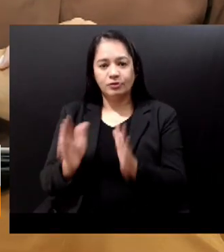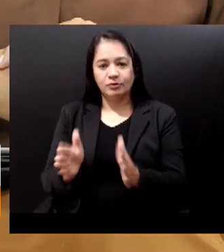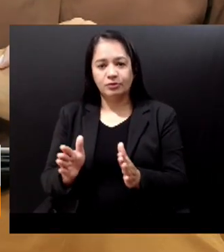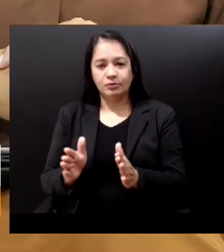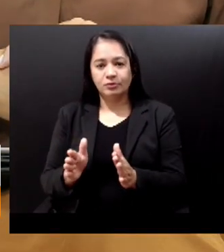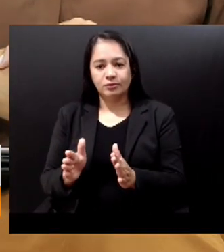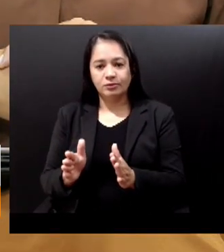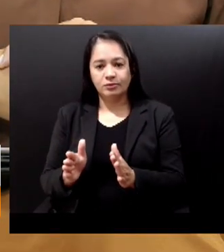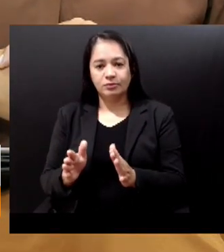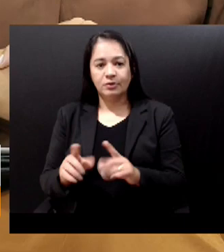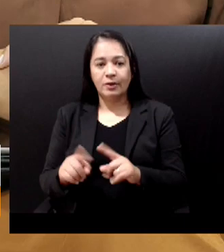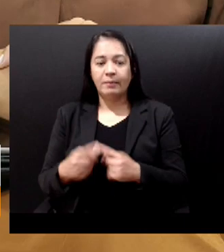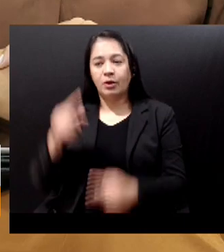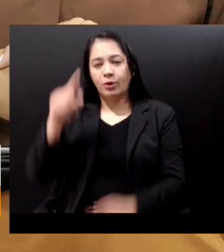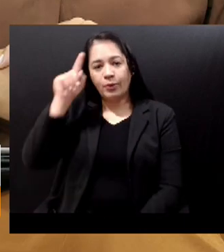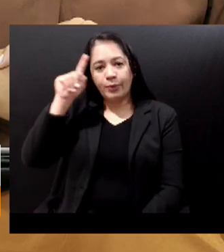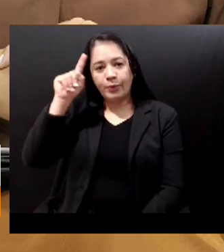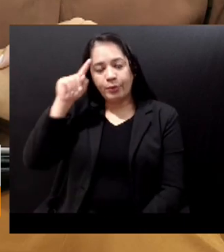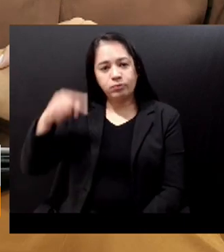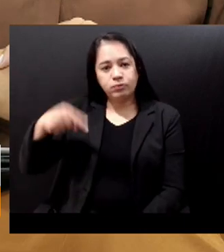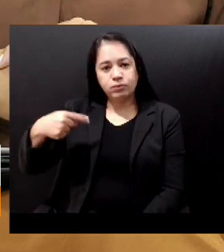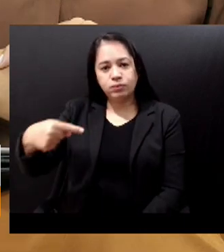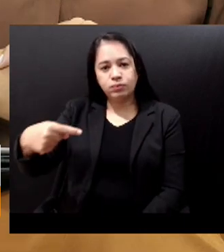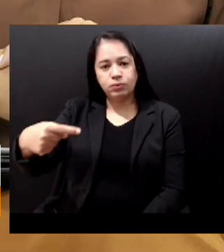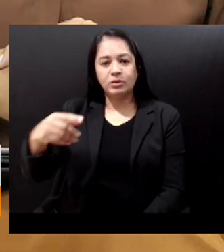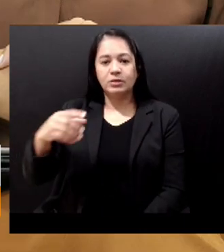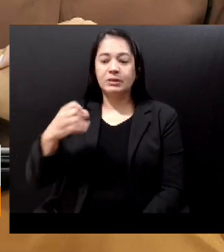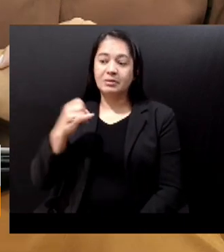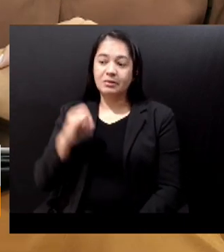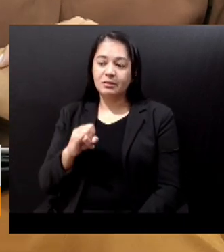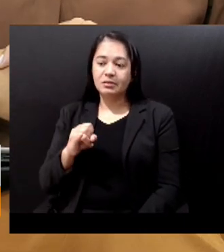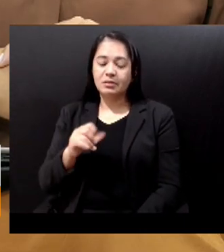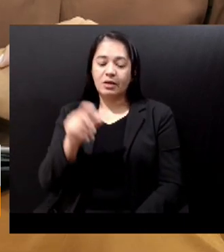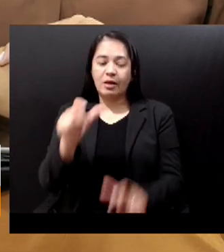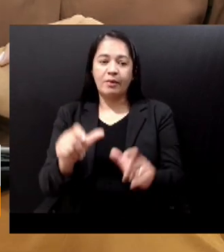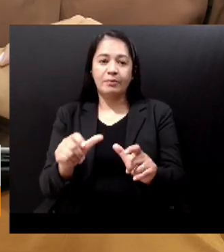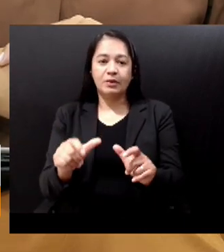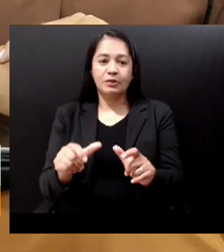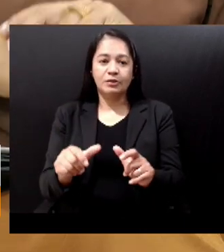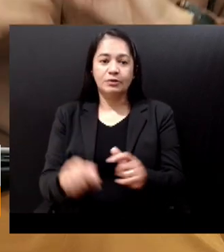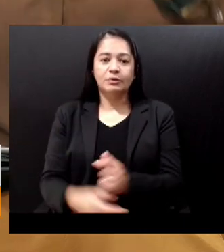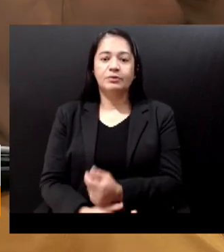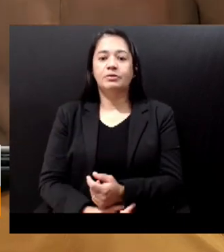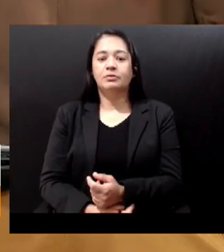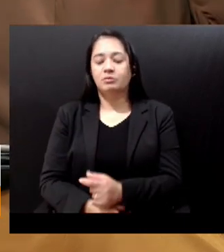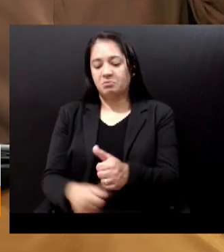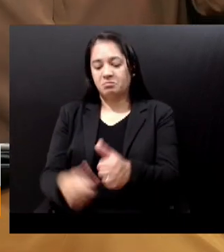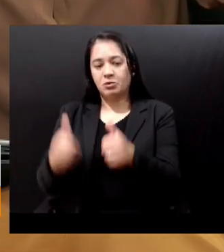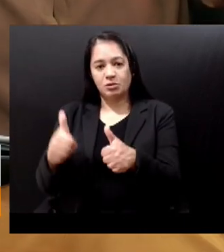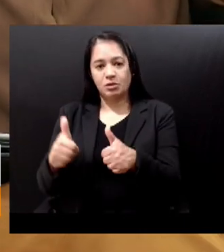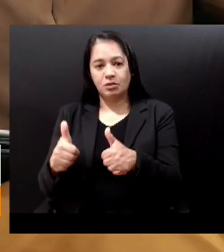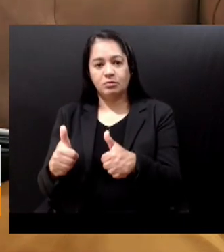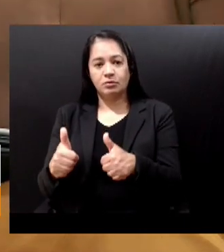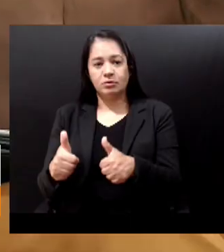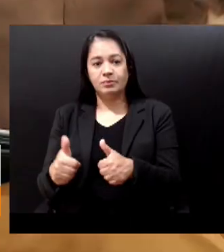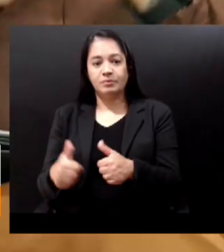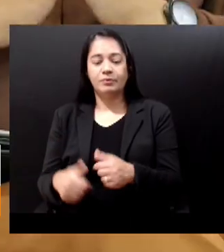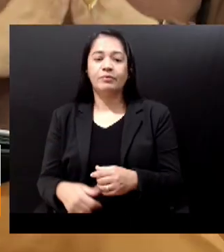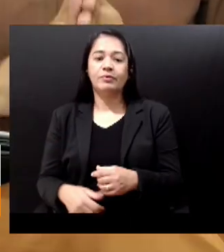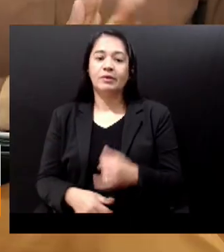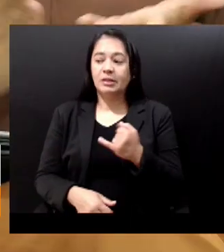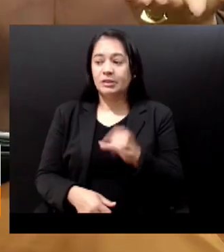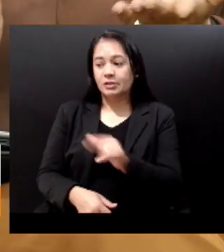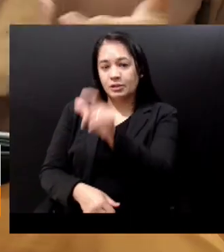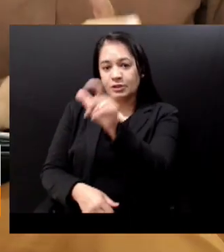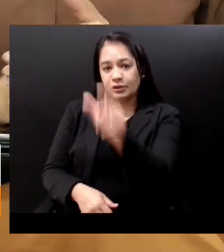dia a dia, eu acredito que se servir para a pessoa, eu sempre brinco, e a Marina também falou, é que assim, se você tem dúvida, testa.